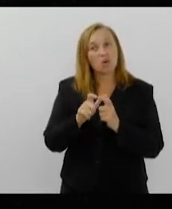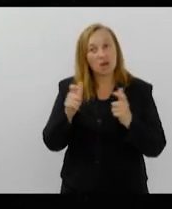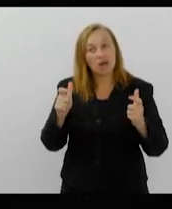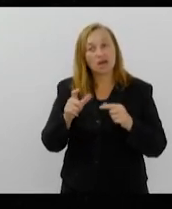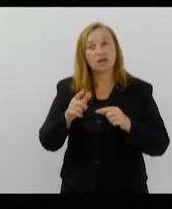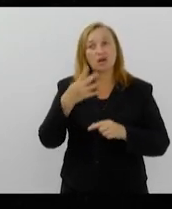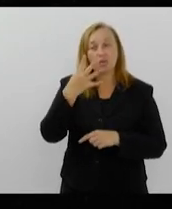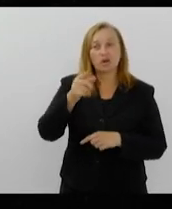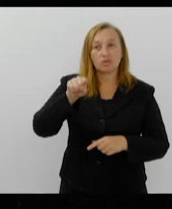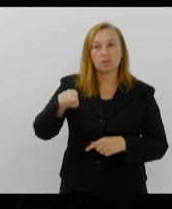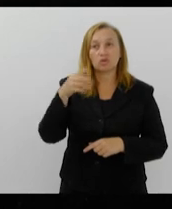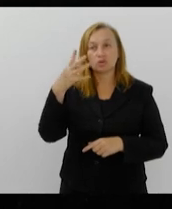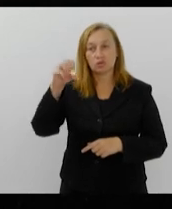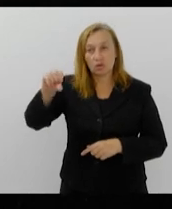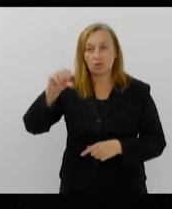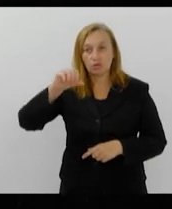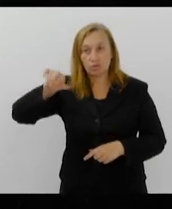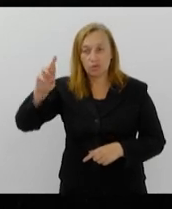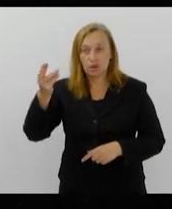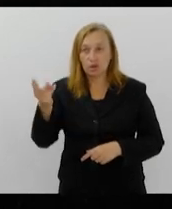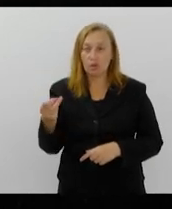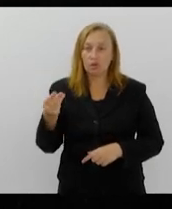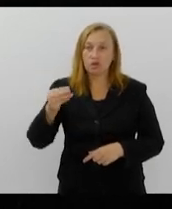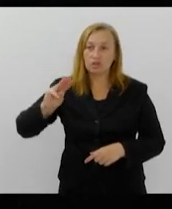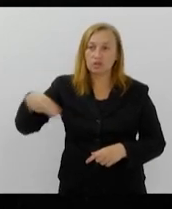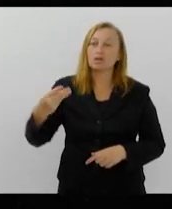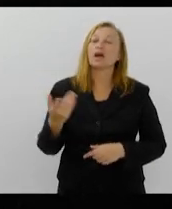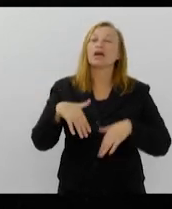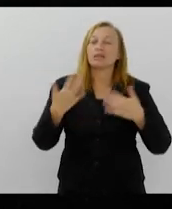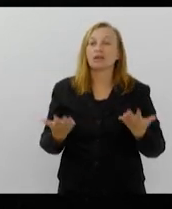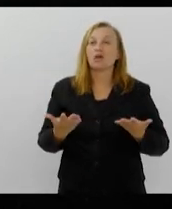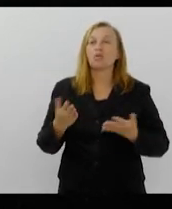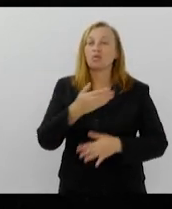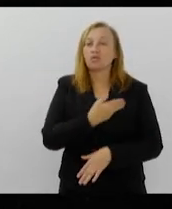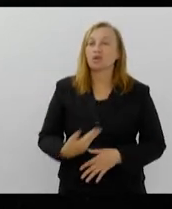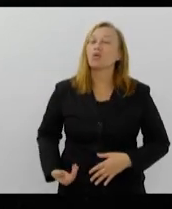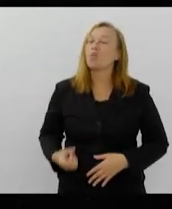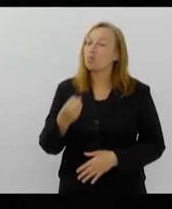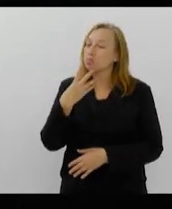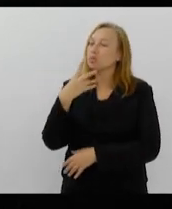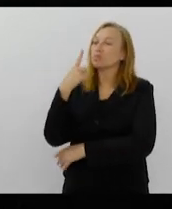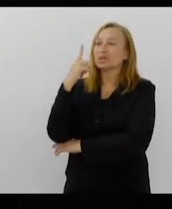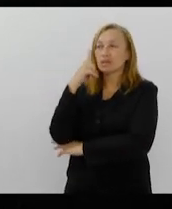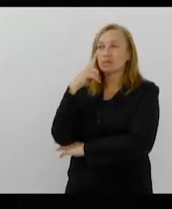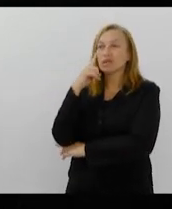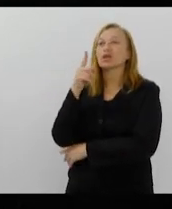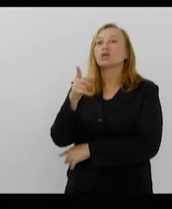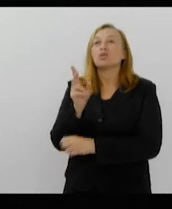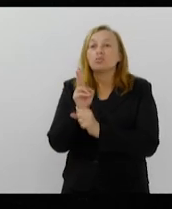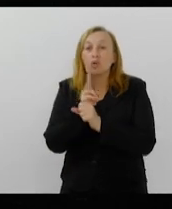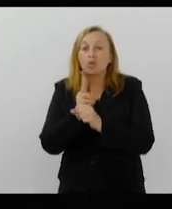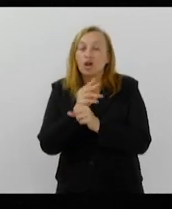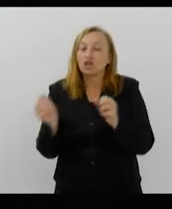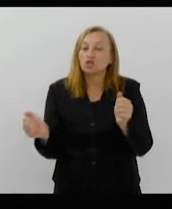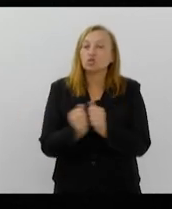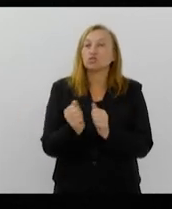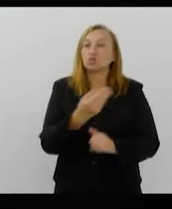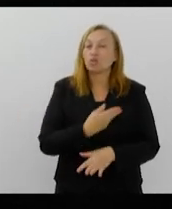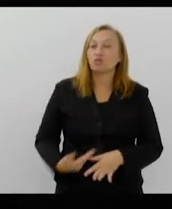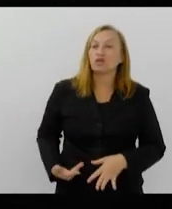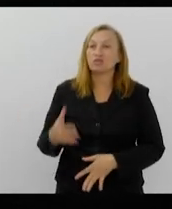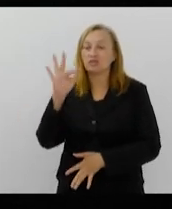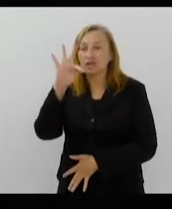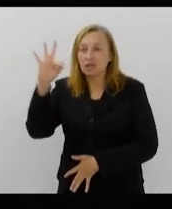4,9 bilhões. Então, senhor governador, talvez fosse uma boa ideia a buscar, junto ao governo